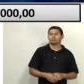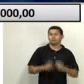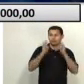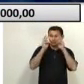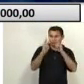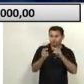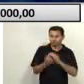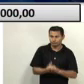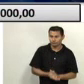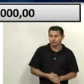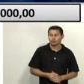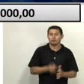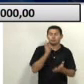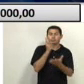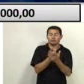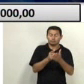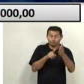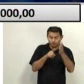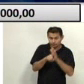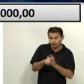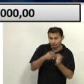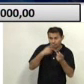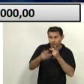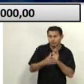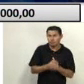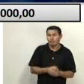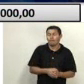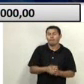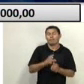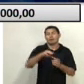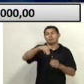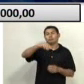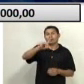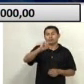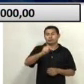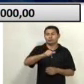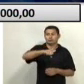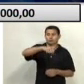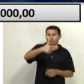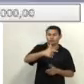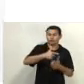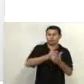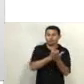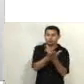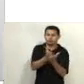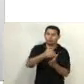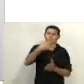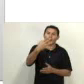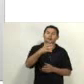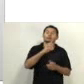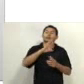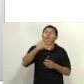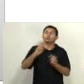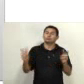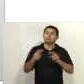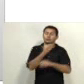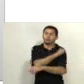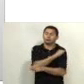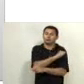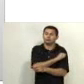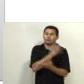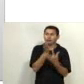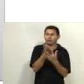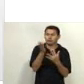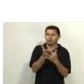interessante. Aquele mesmo enunciado, pessoal, com média 12.000 e desvio padrão 4, qual que é a probabilidade dos valores estarem